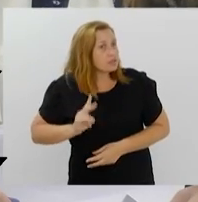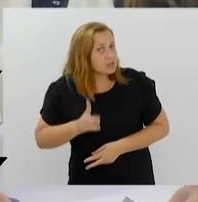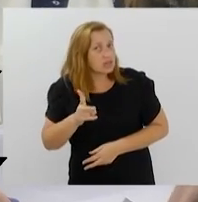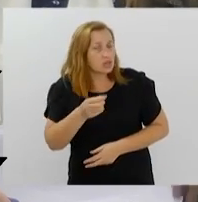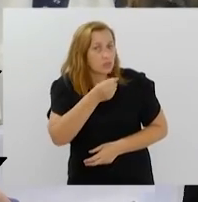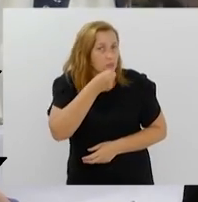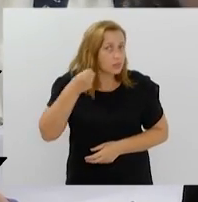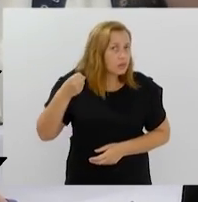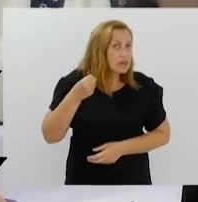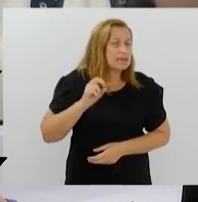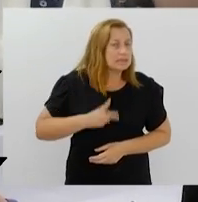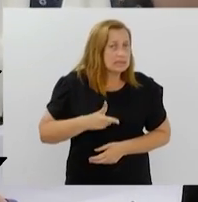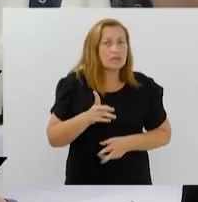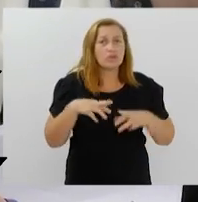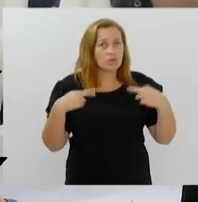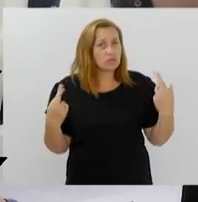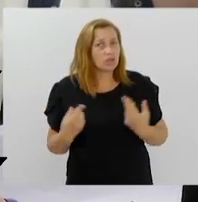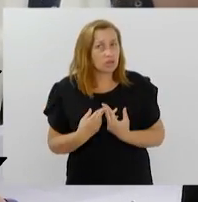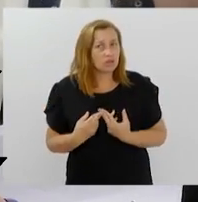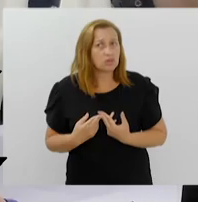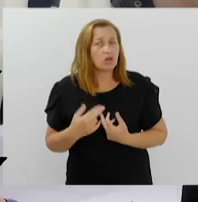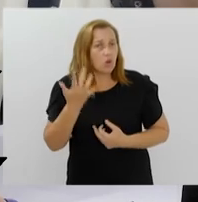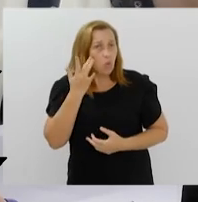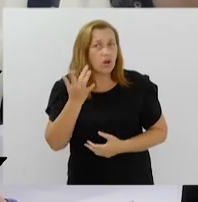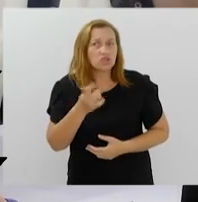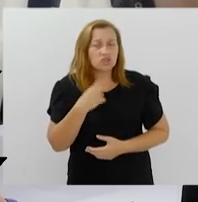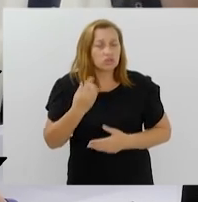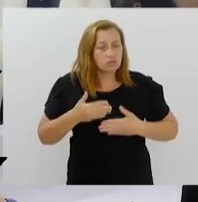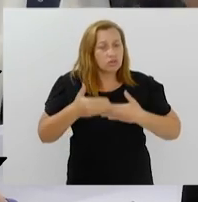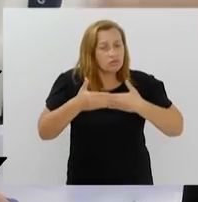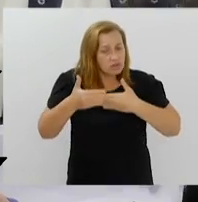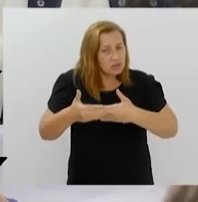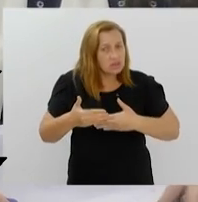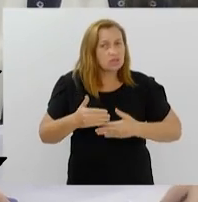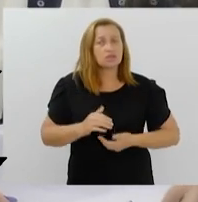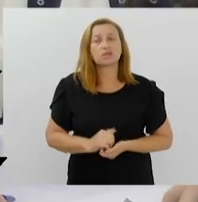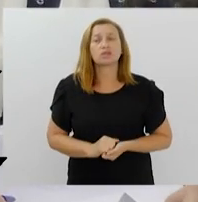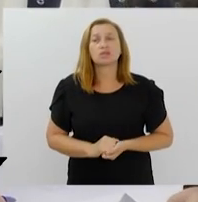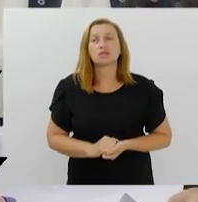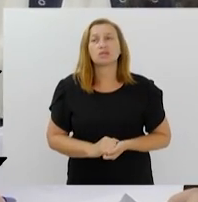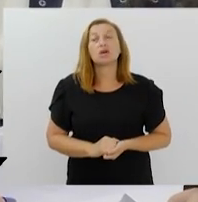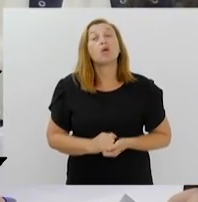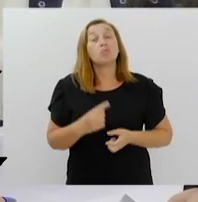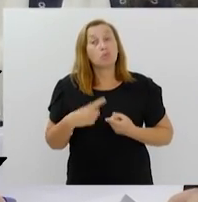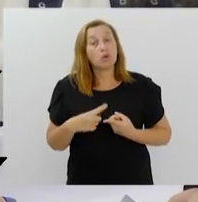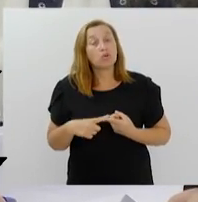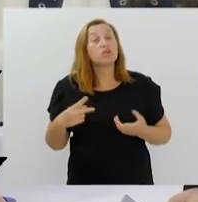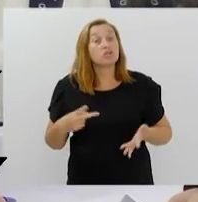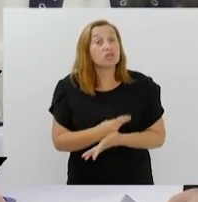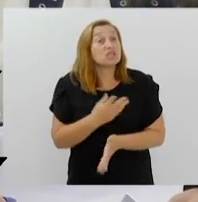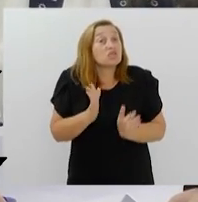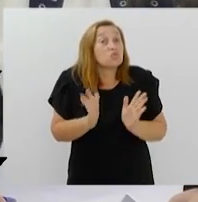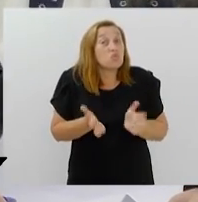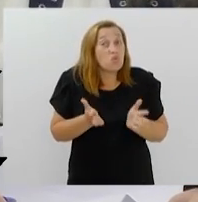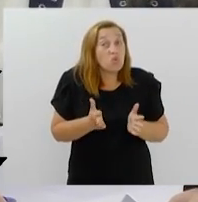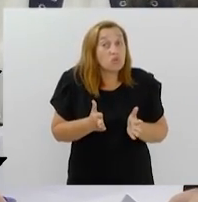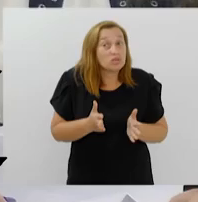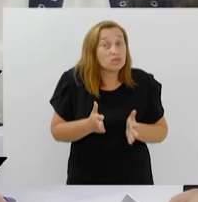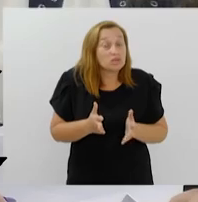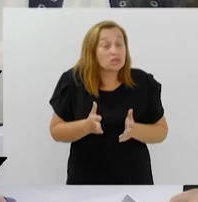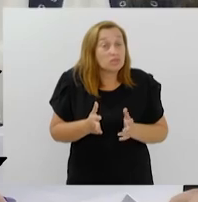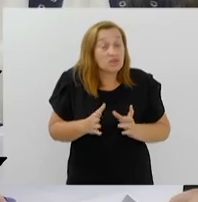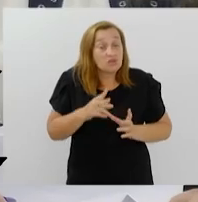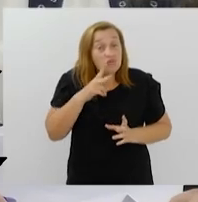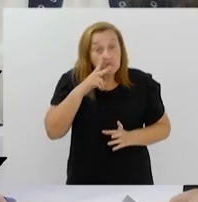microfone em várias reuniões e eu acho que a gente tá avançando Por incrível que pareça porque isso que tá acontecendo hoje só dá mais gás